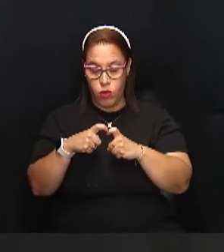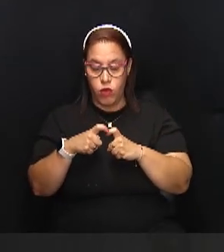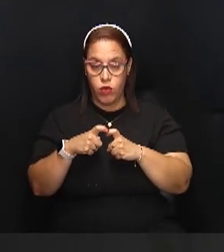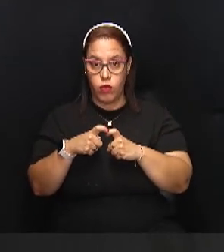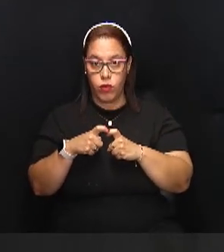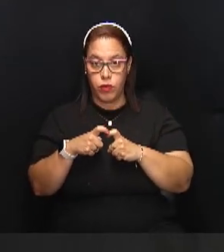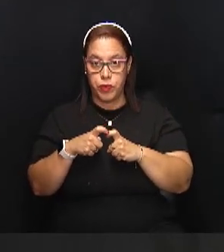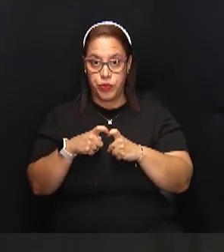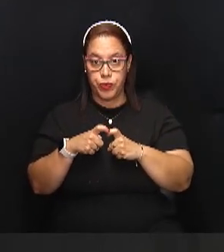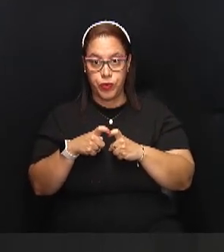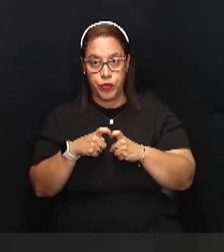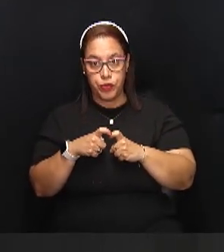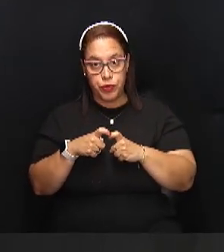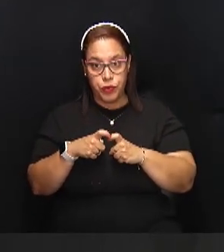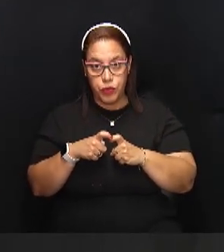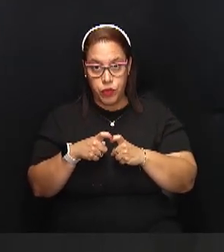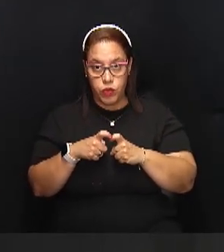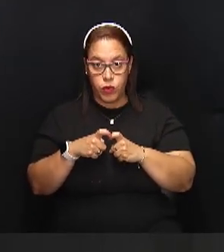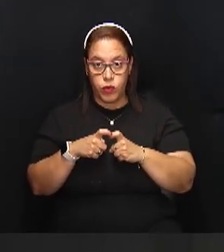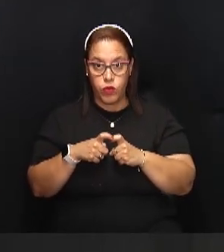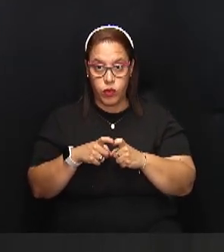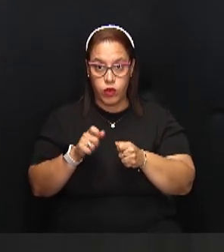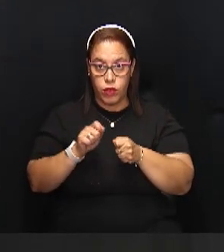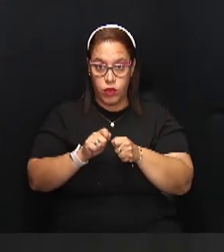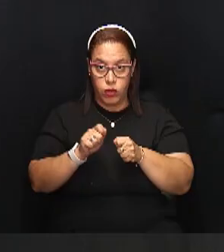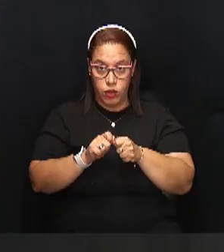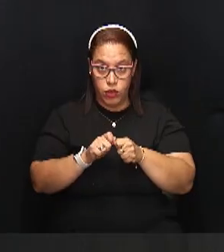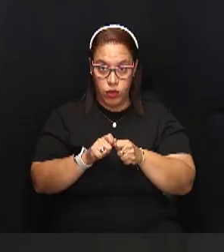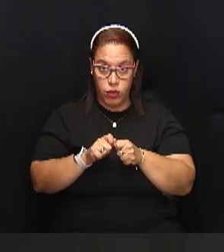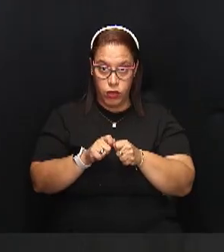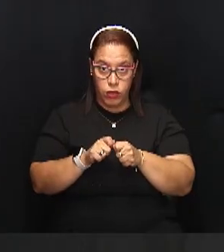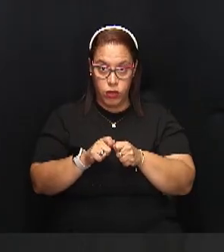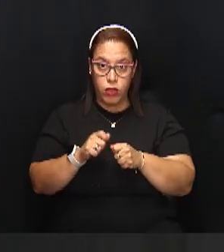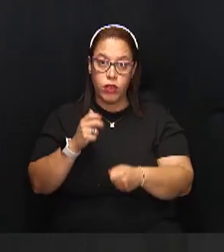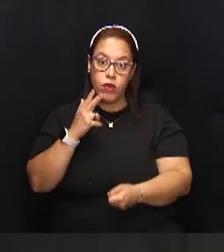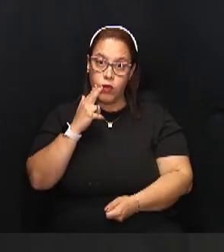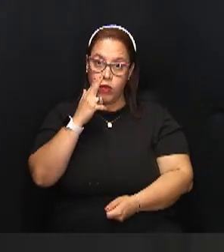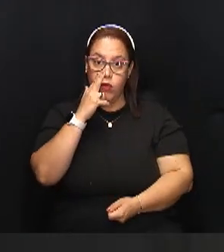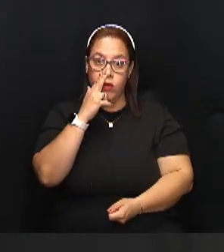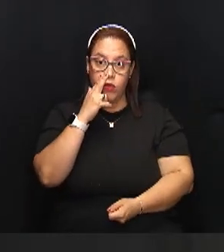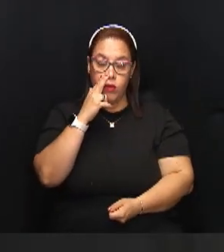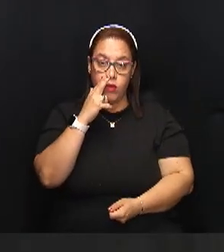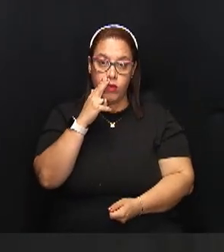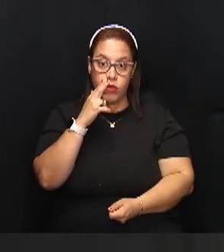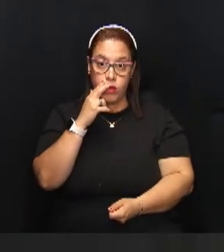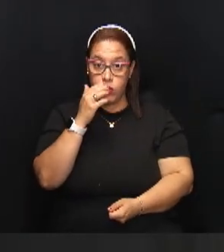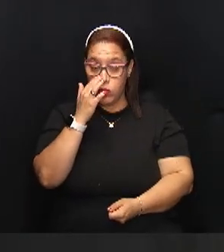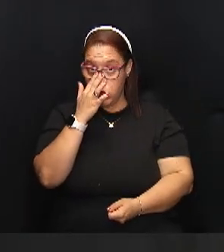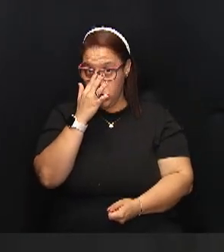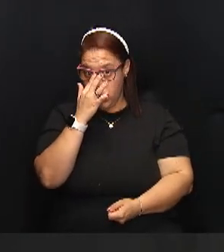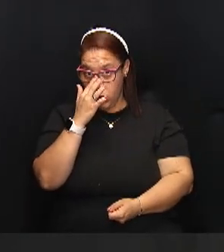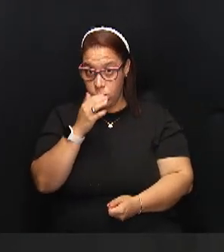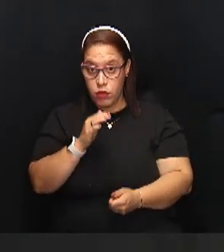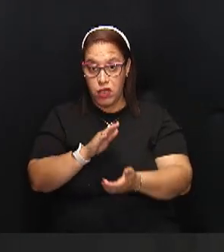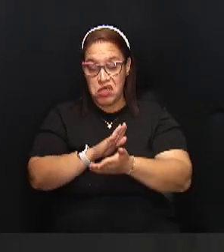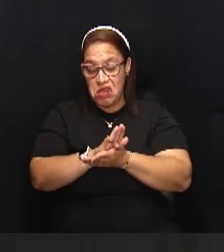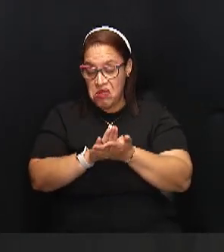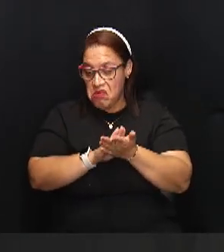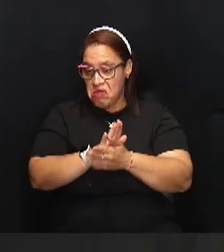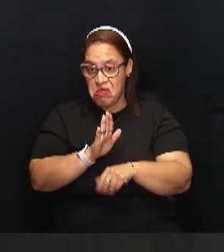que eu realizava em termos de procedimento cirúrgico, que era extensão de limite, e nada